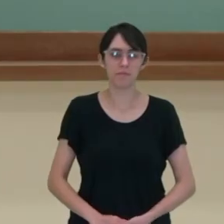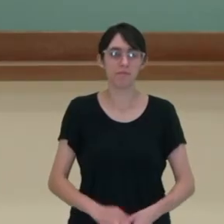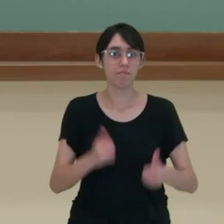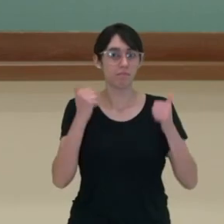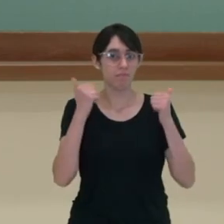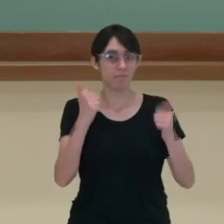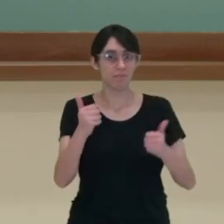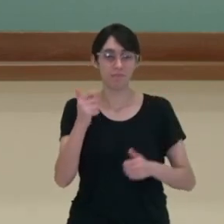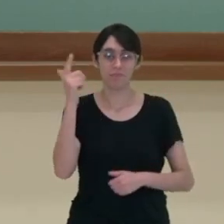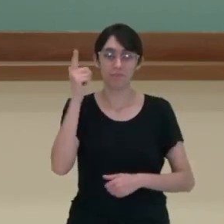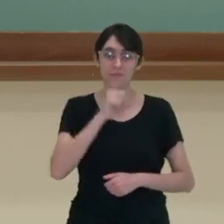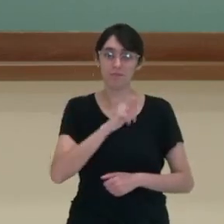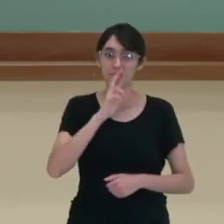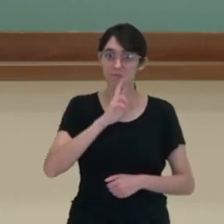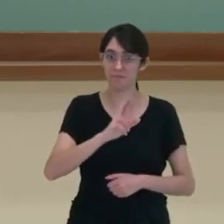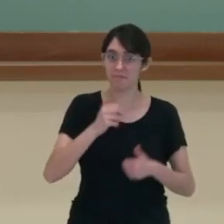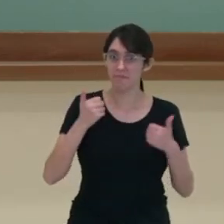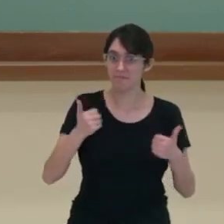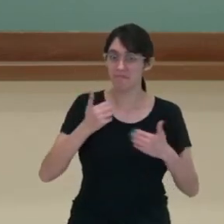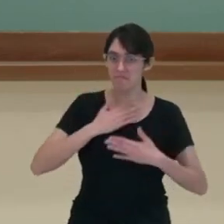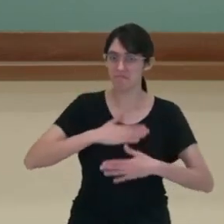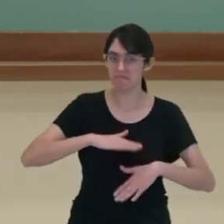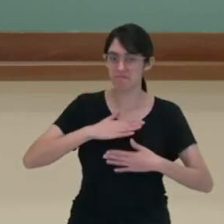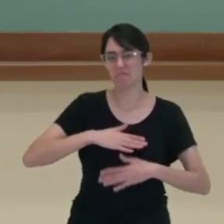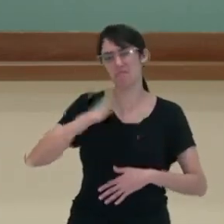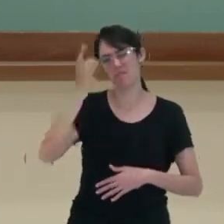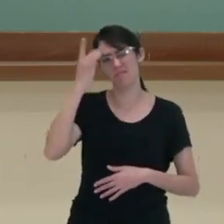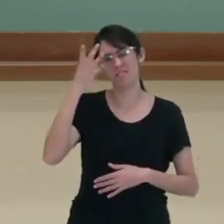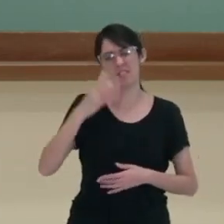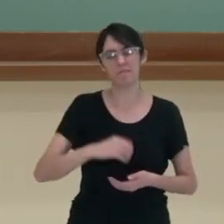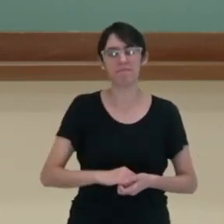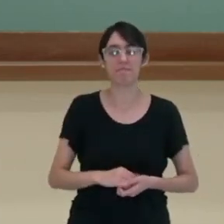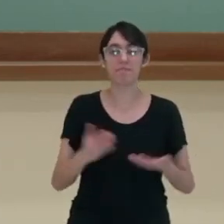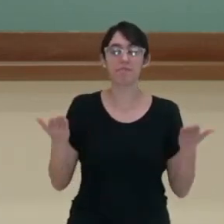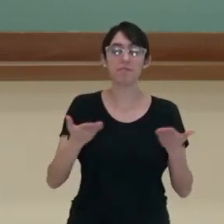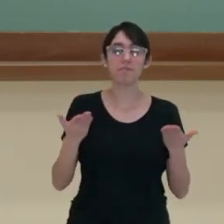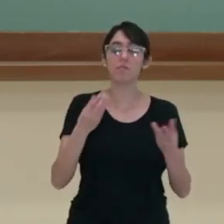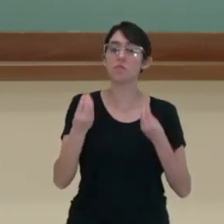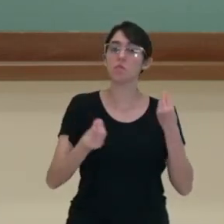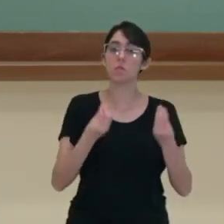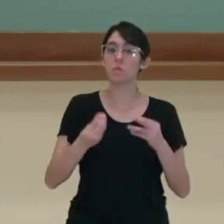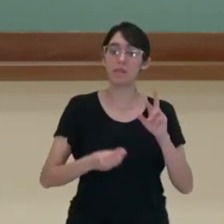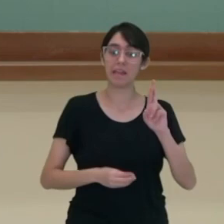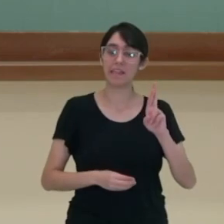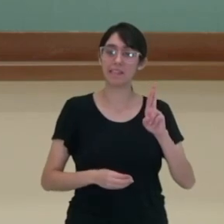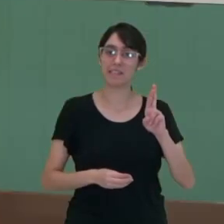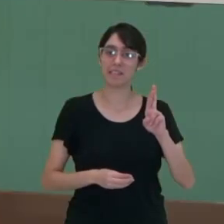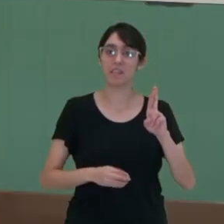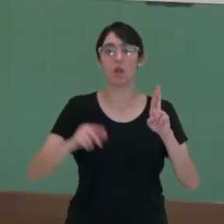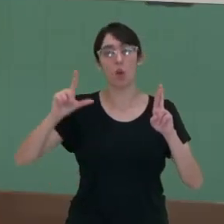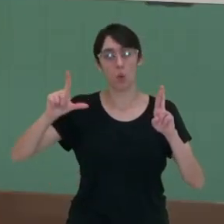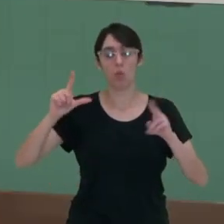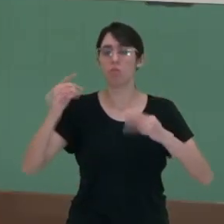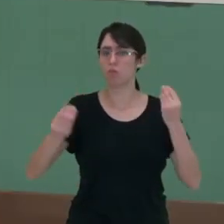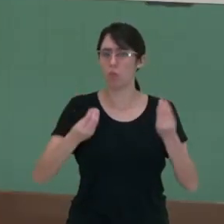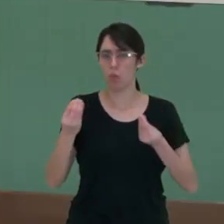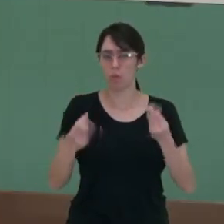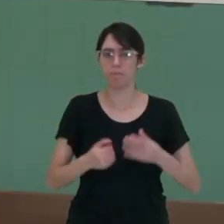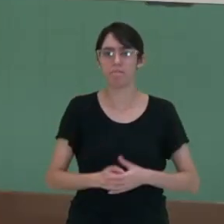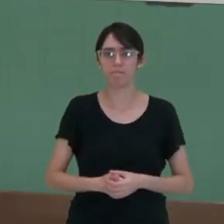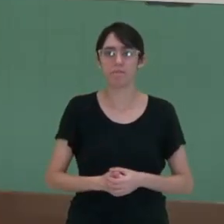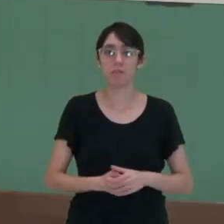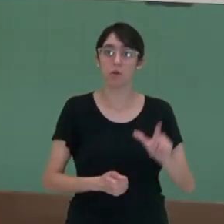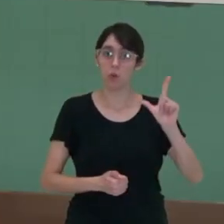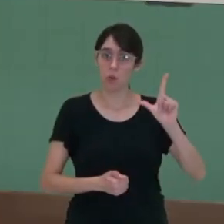E aí, galera, conseguiram resolver tranquilo a primeira, né? Vamos lá para a função receita, a função lucro e receita. Na função